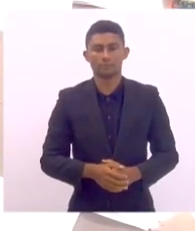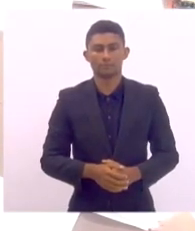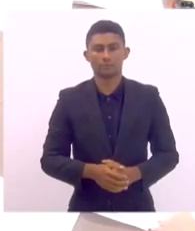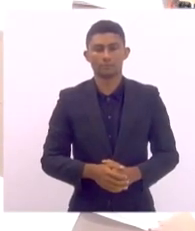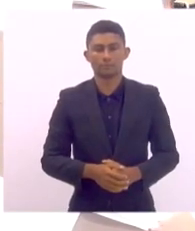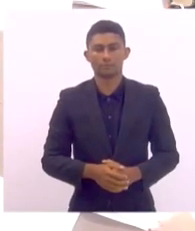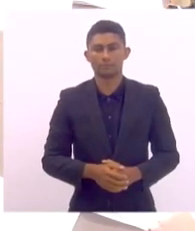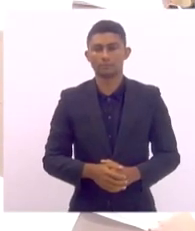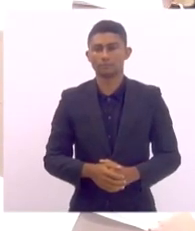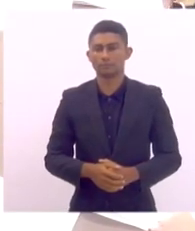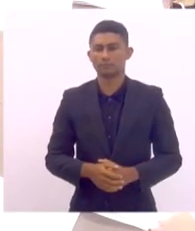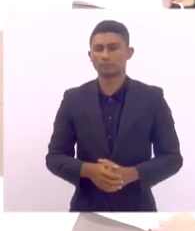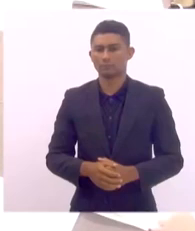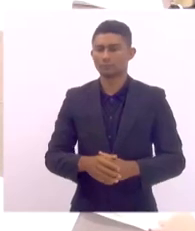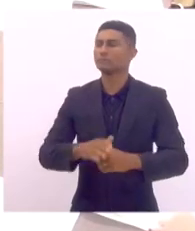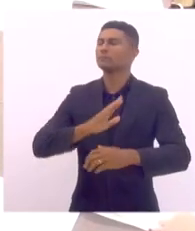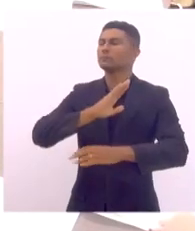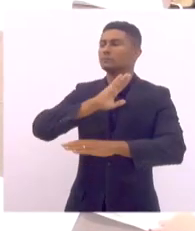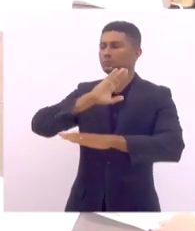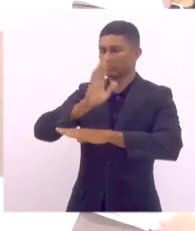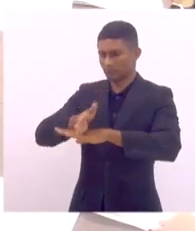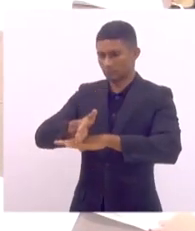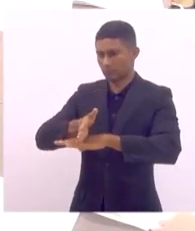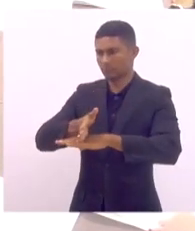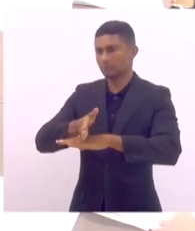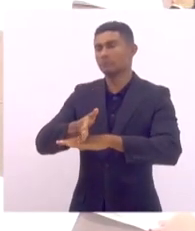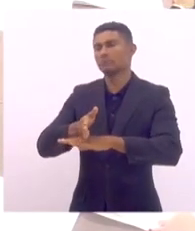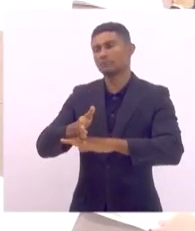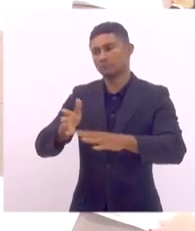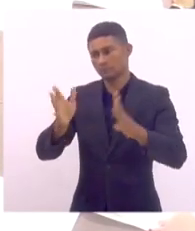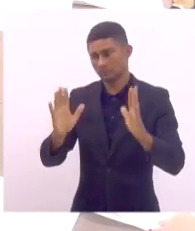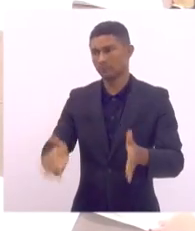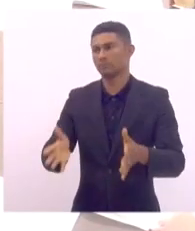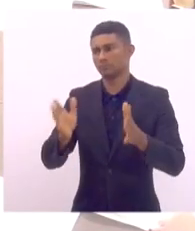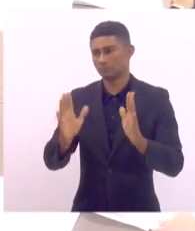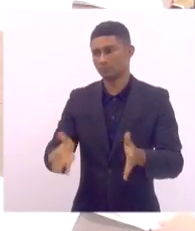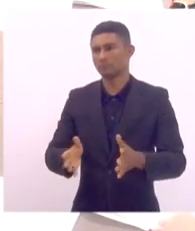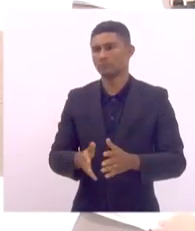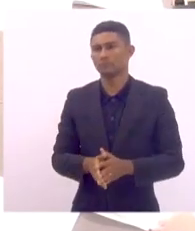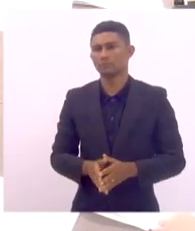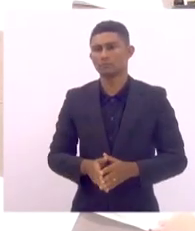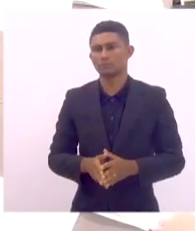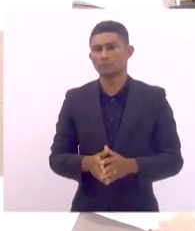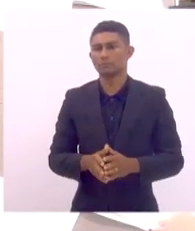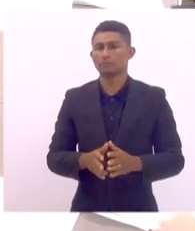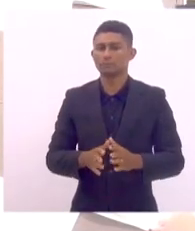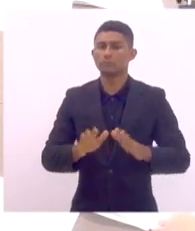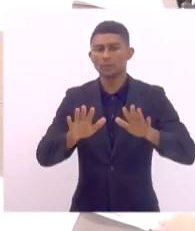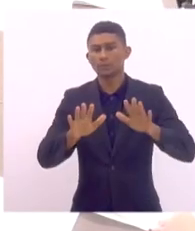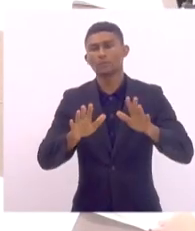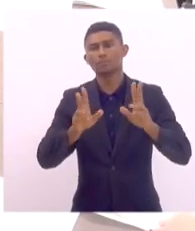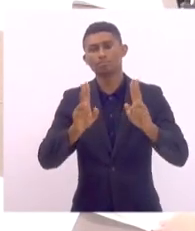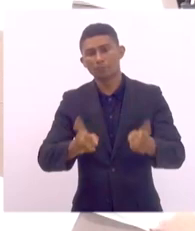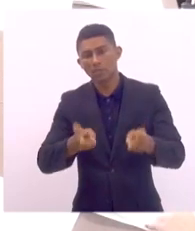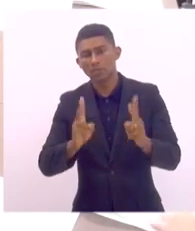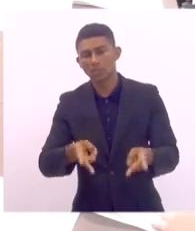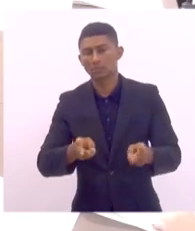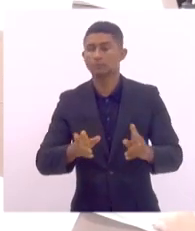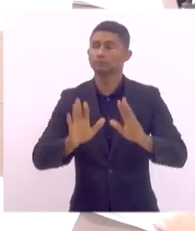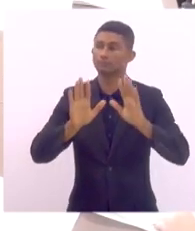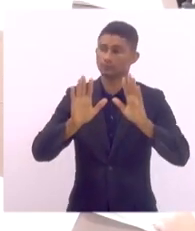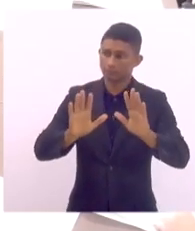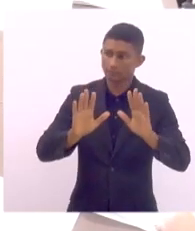Vamos derrubar. Vai derrubar. Já colocamos para derrubar. Não, estava para manter, mas em sua homenagem,